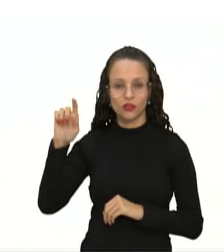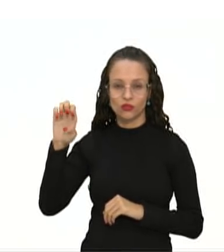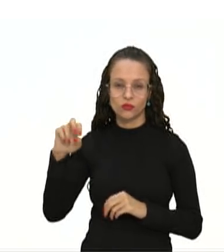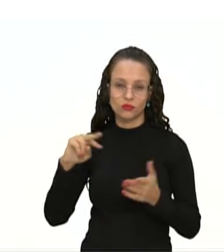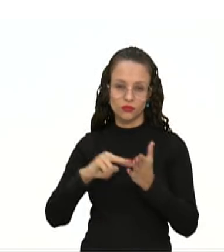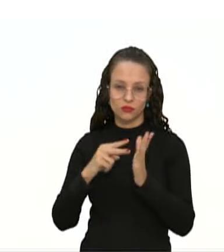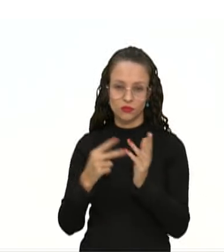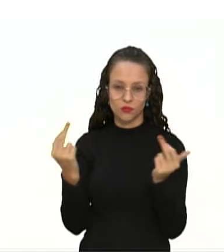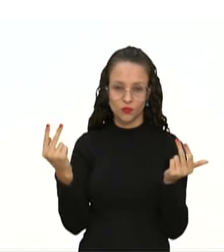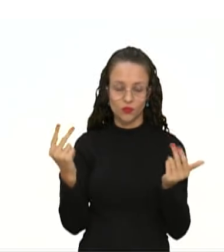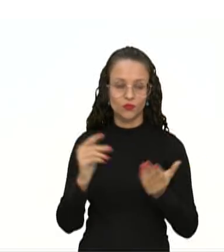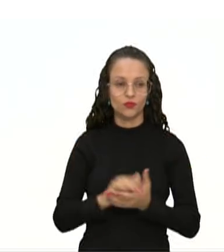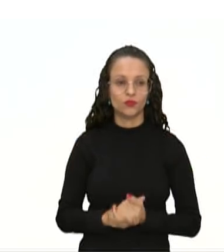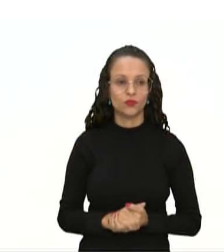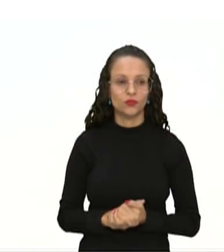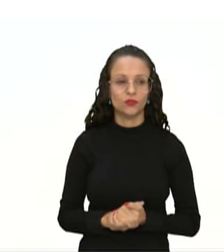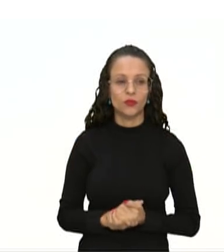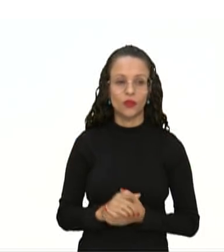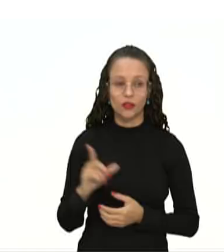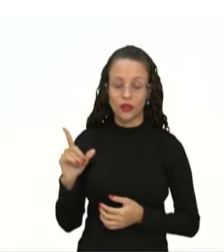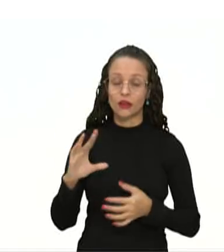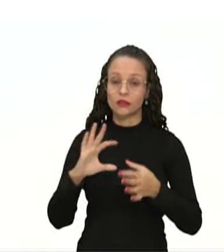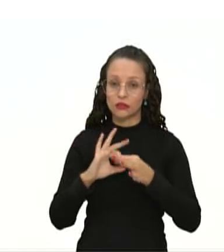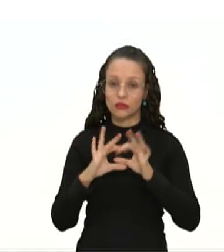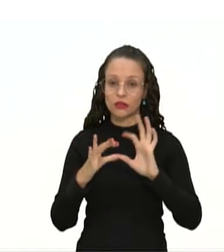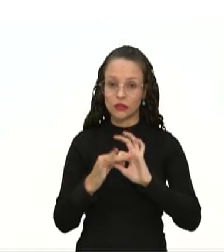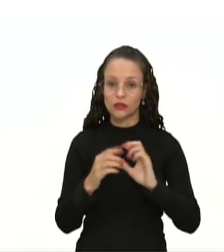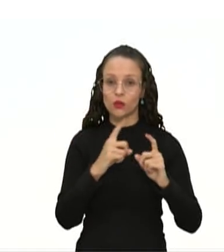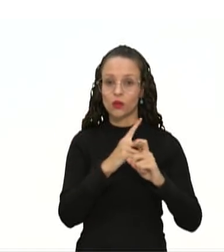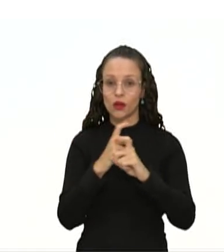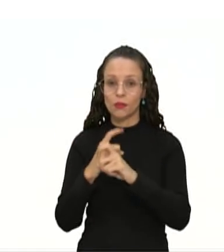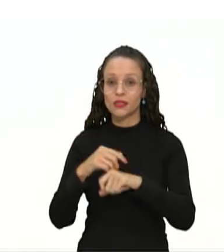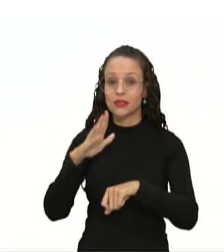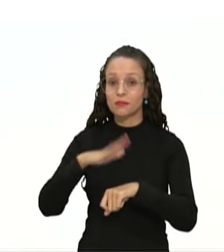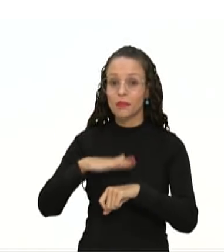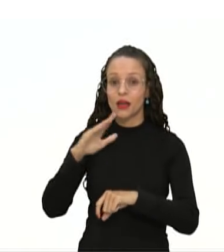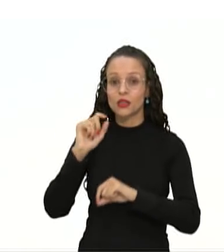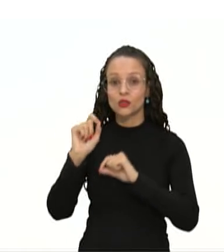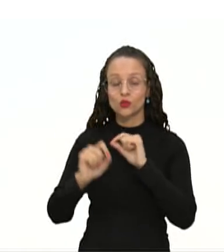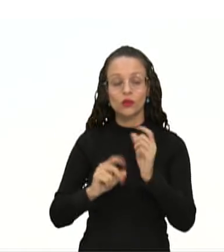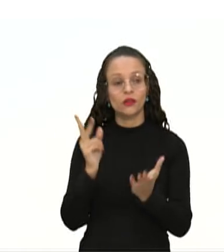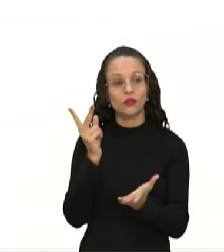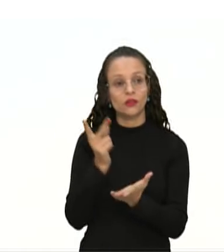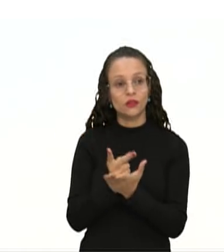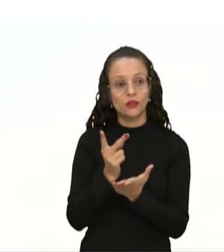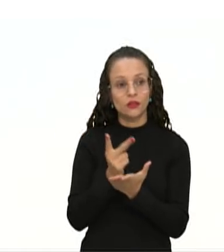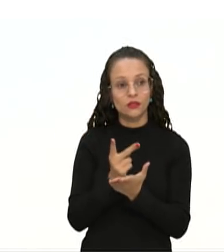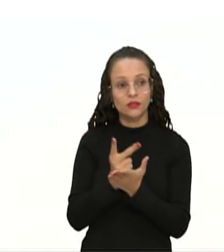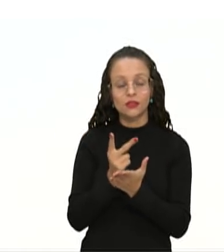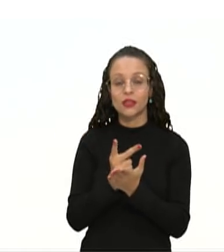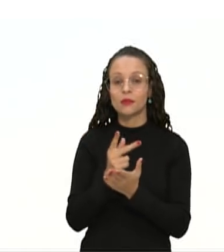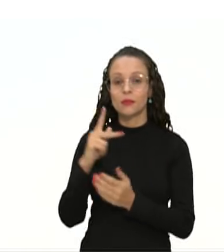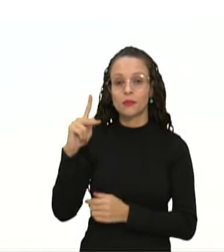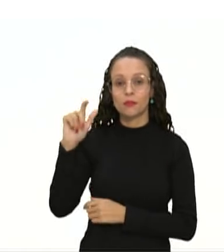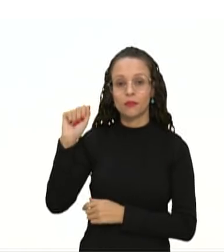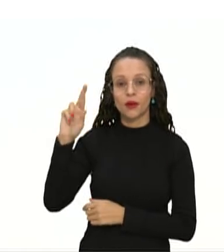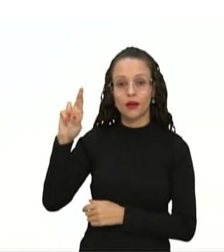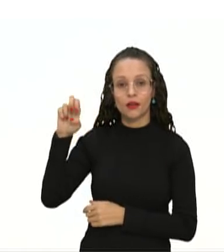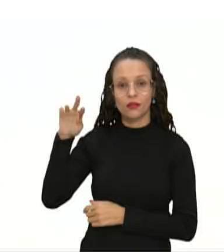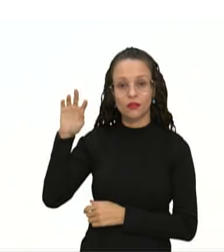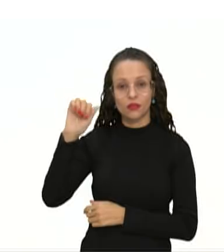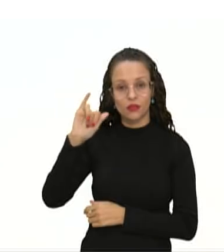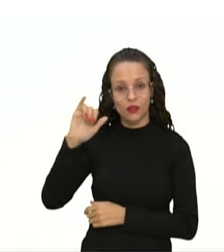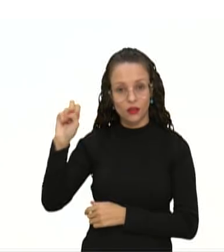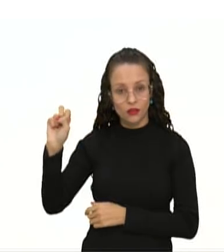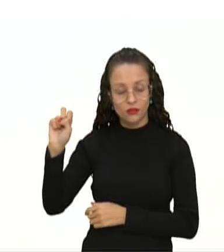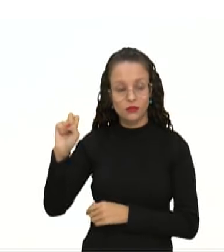Nessa situação, os gametas que são formados em maior proporção são quais, gente? Sempre os parentais, ok? E os que estão em